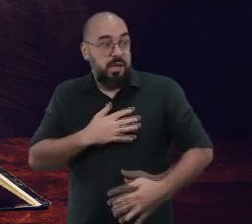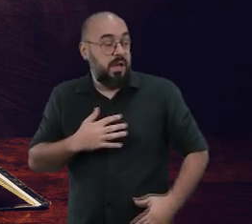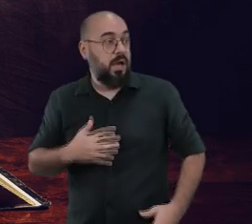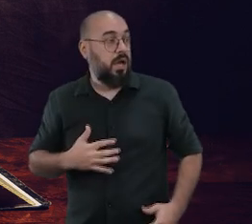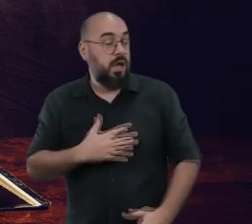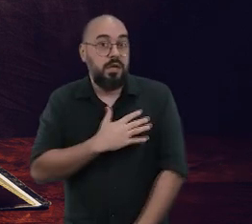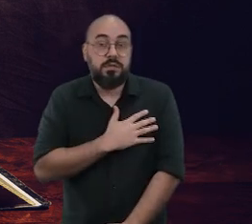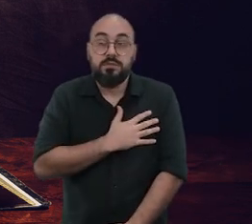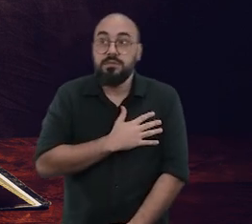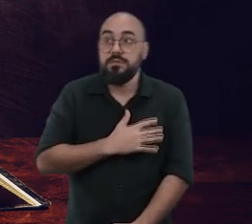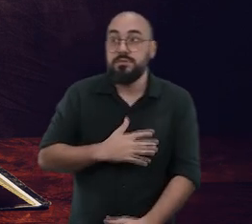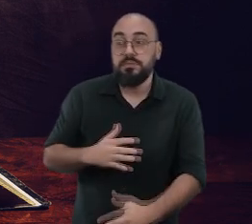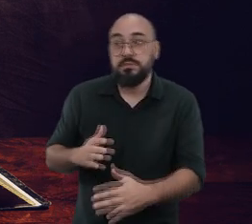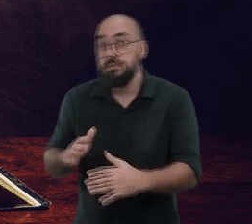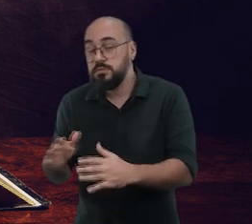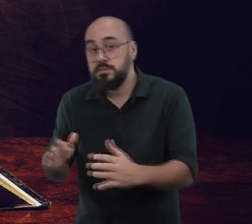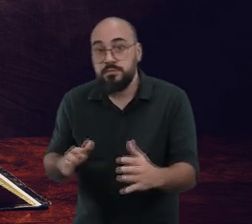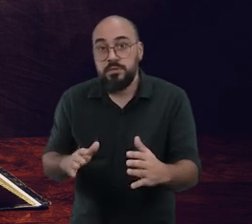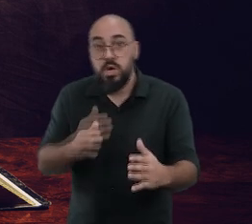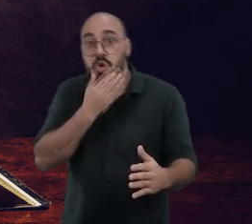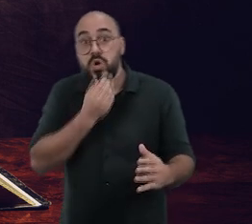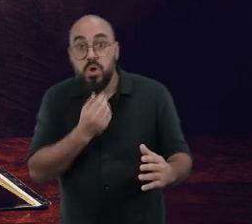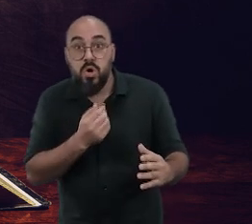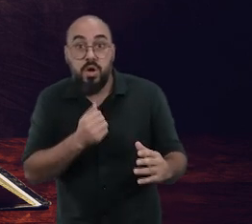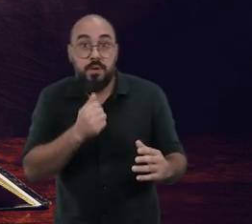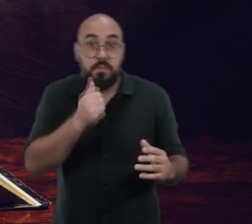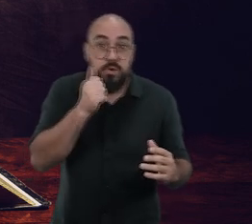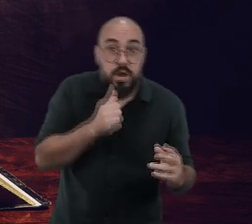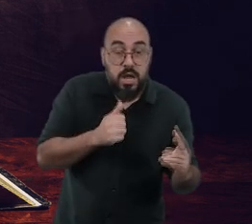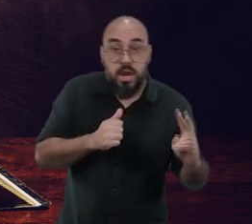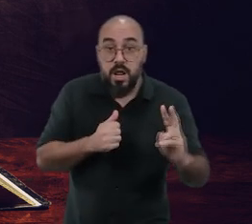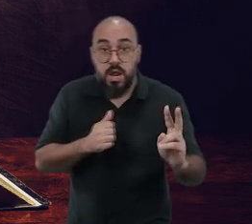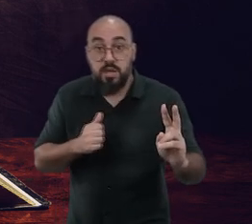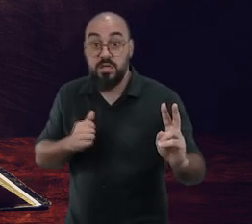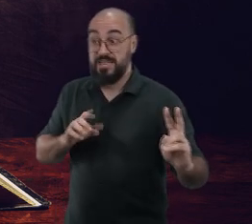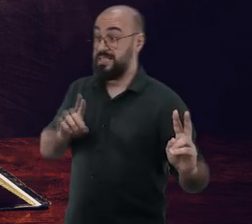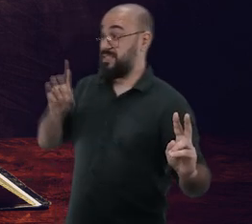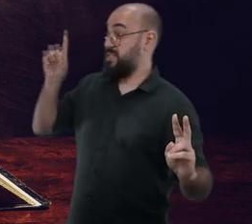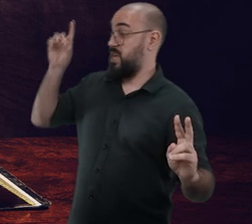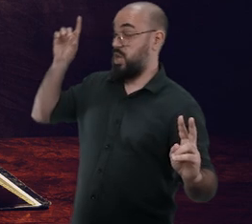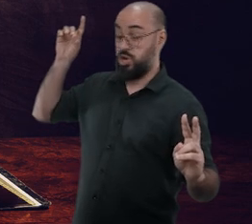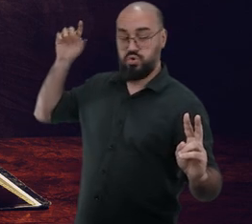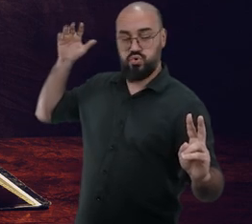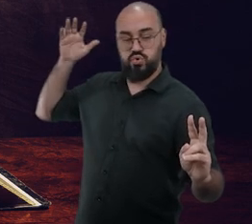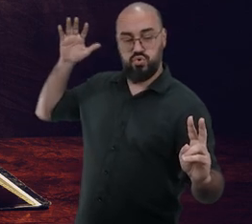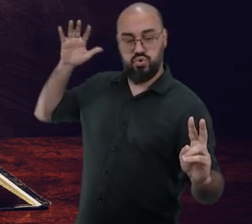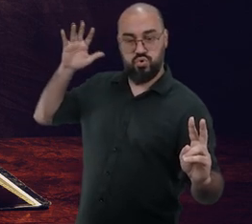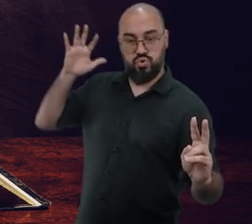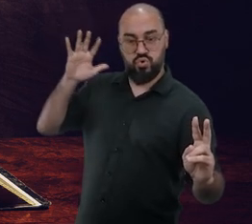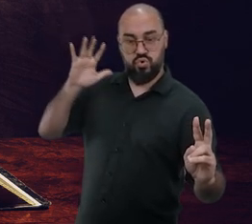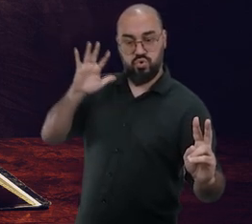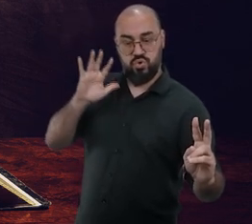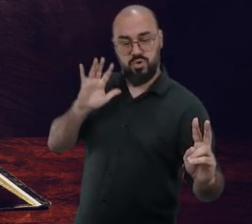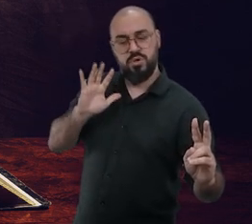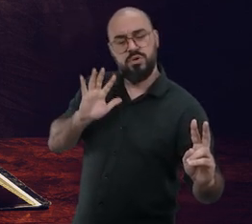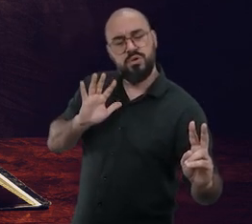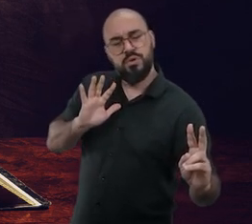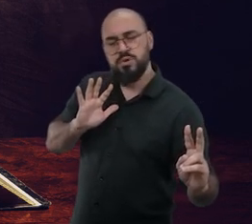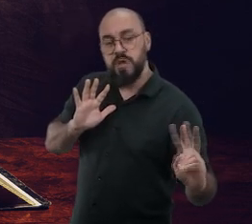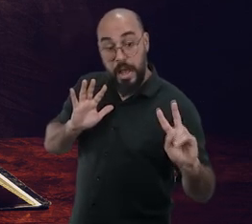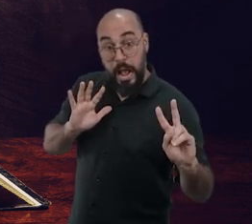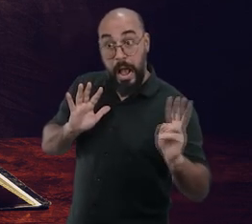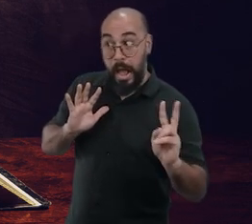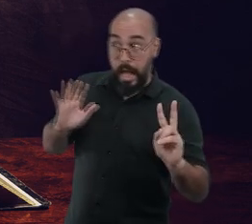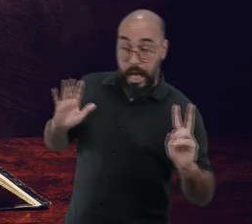tarde. O homem e a sua mulher se esconderam da presença do Senhor Deus entre as árvores